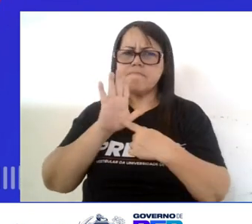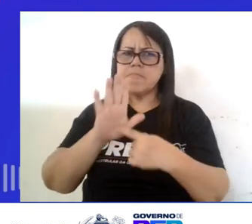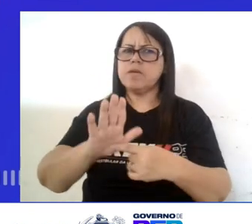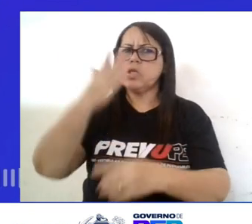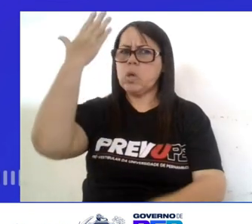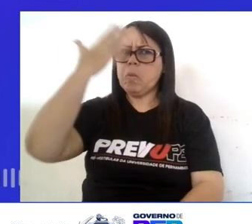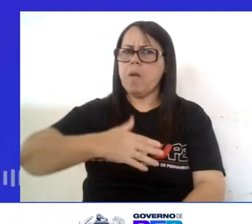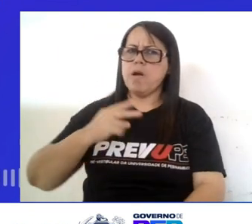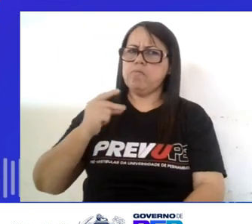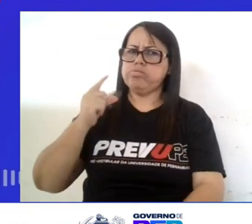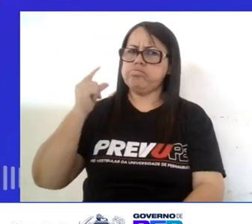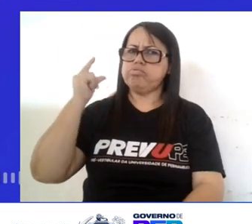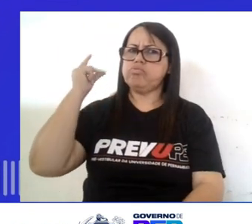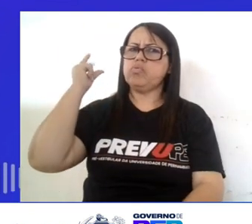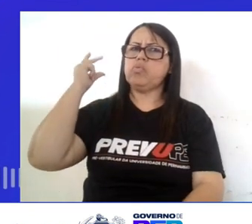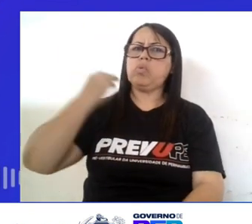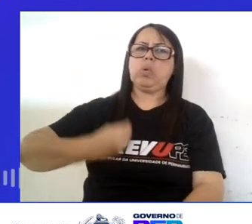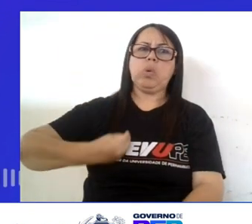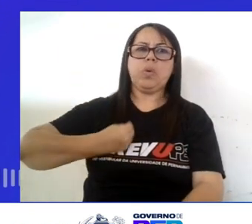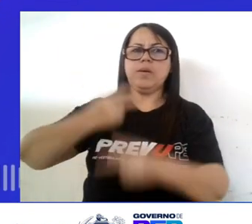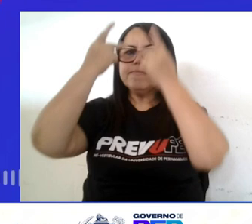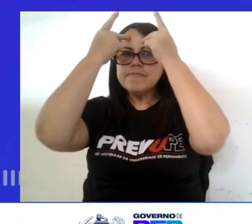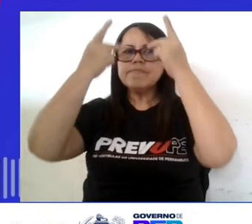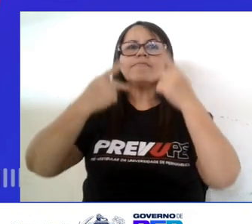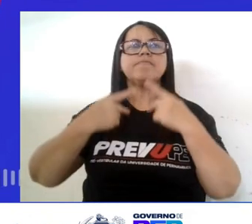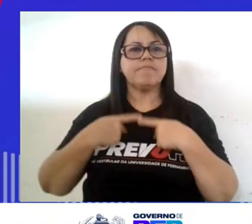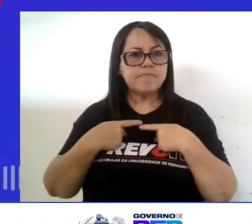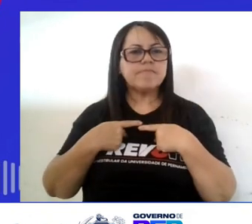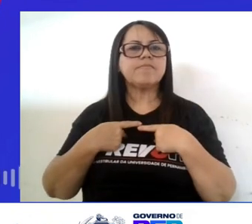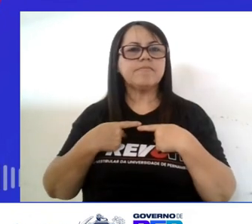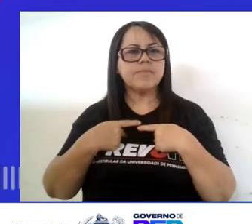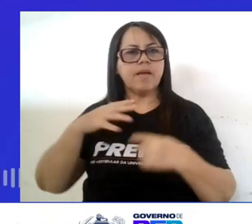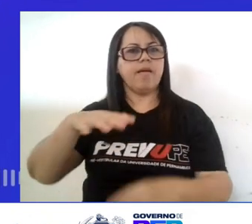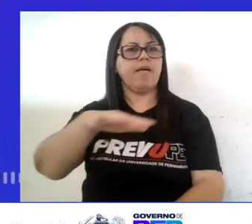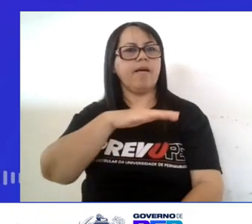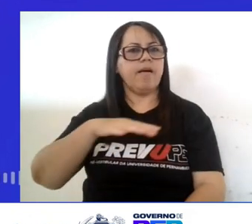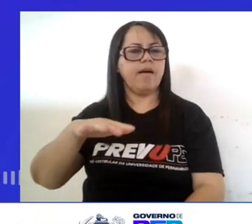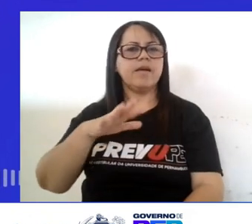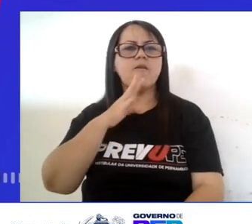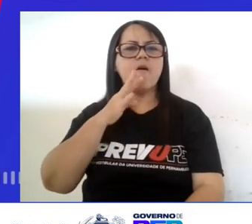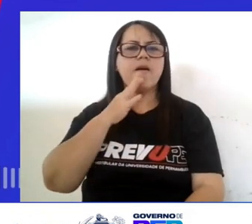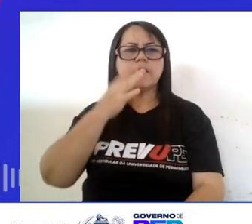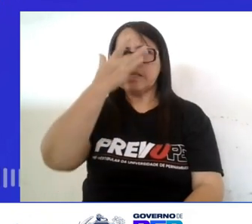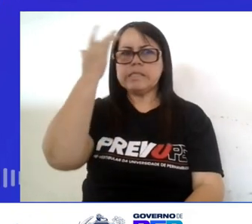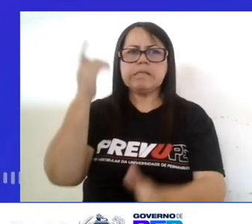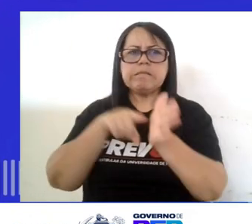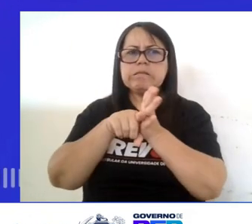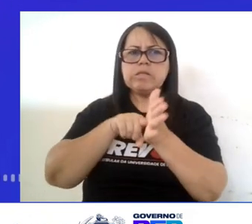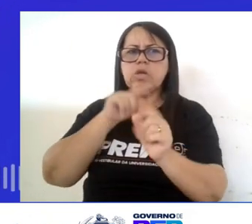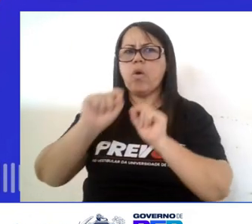dos mais antigos vestígios de civilização humana integrando a área conhecida pelos historiadores como o